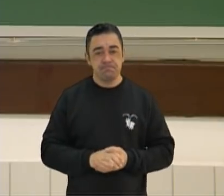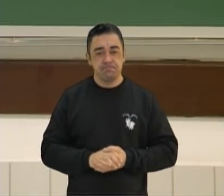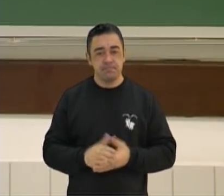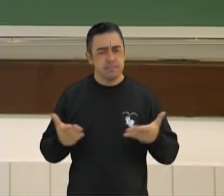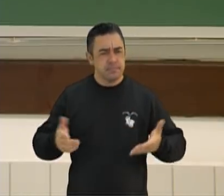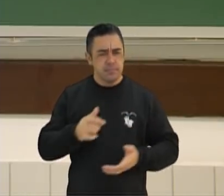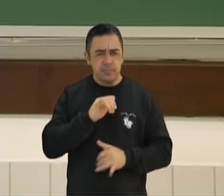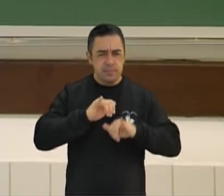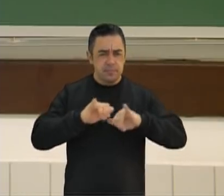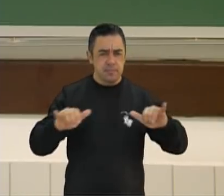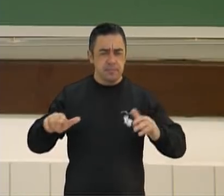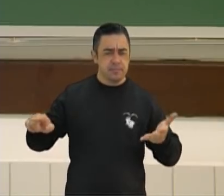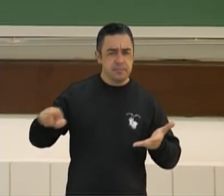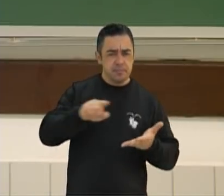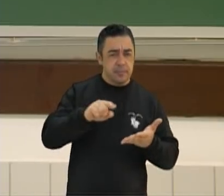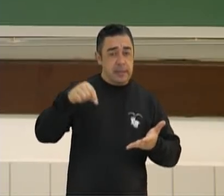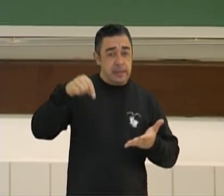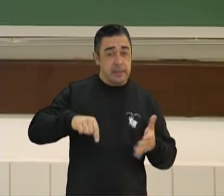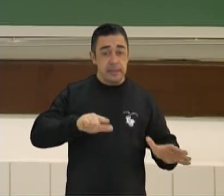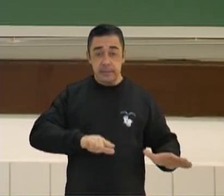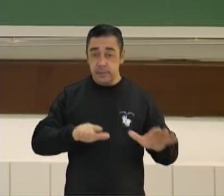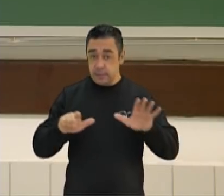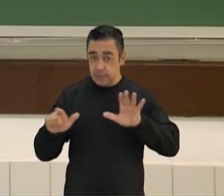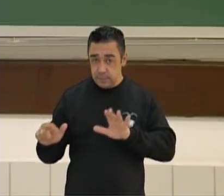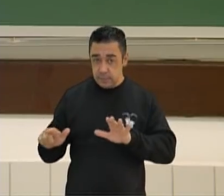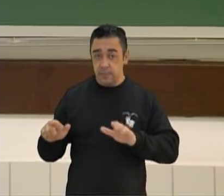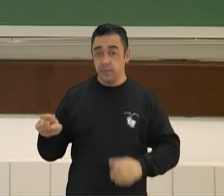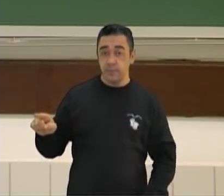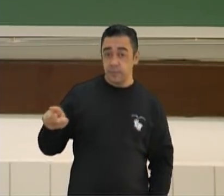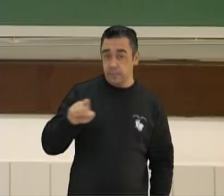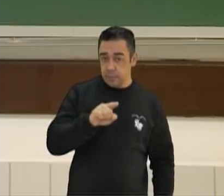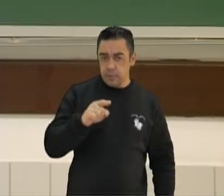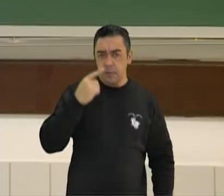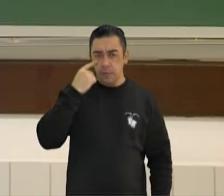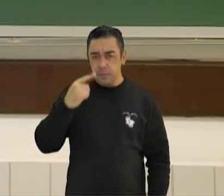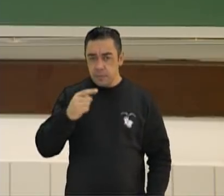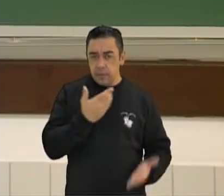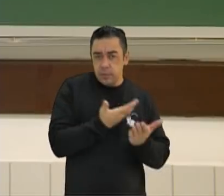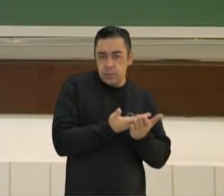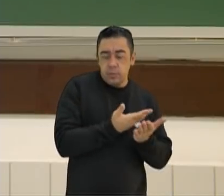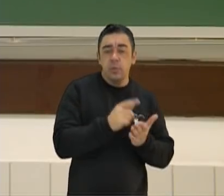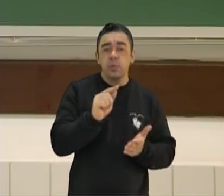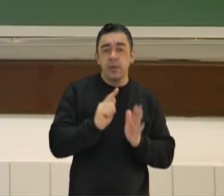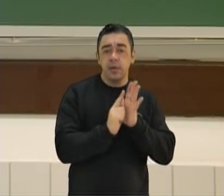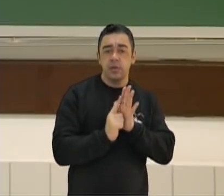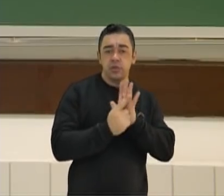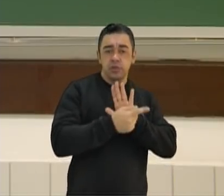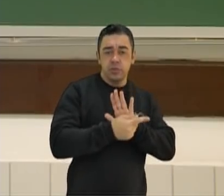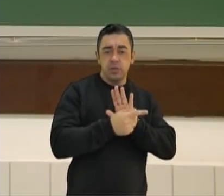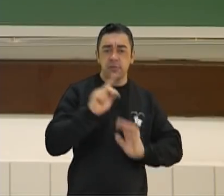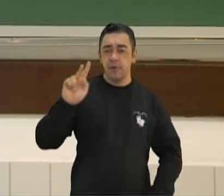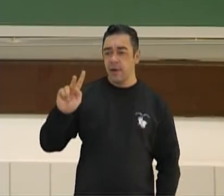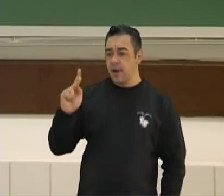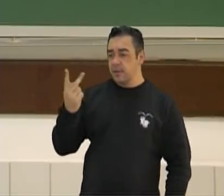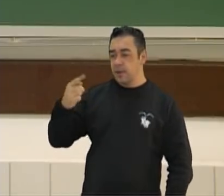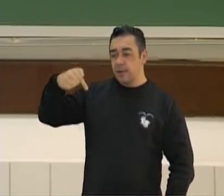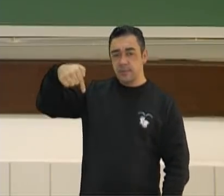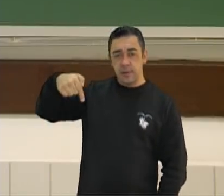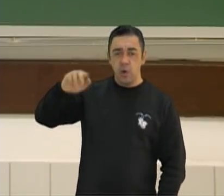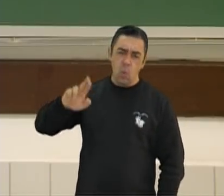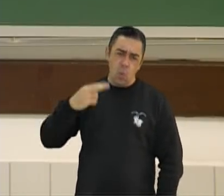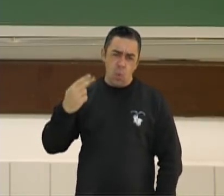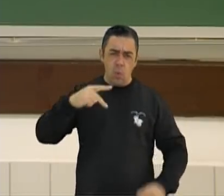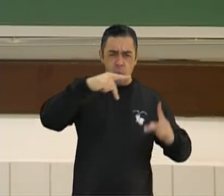de lembrá-los que nesta semana vocês vão estudar o gênero HQ. É um gênero textual que